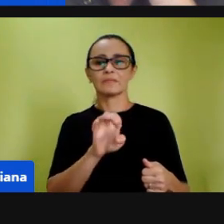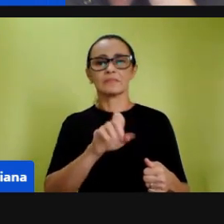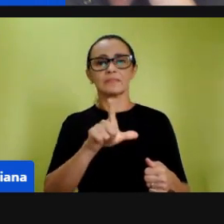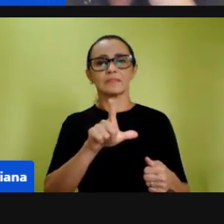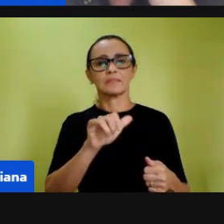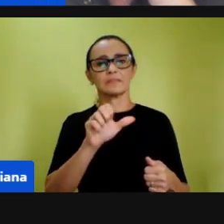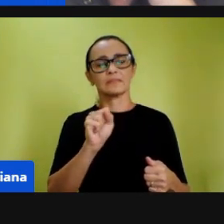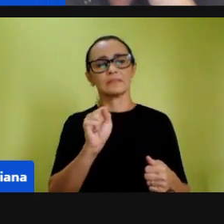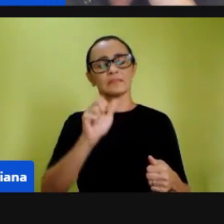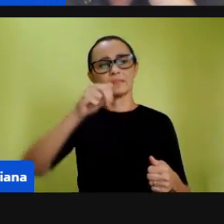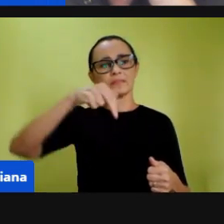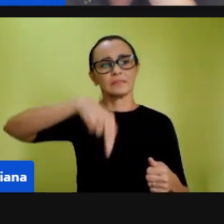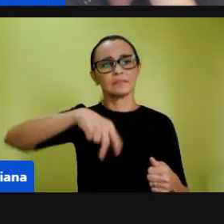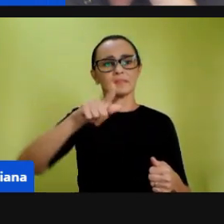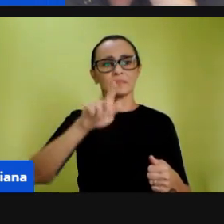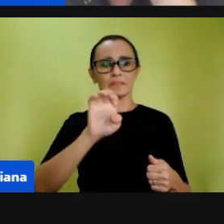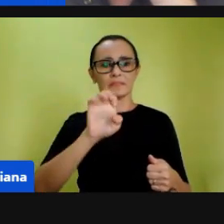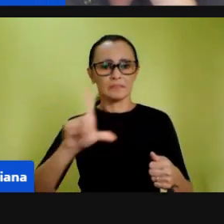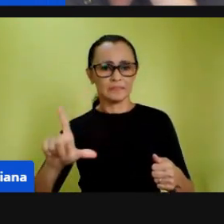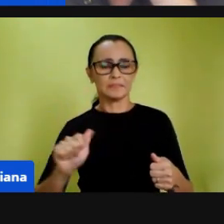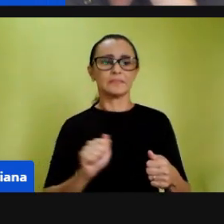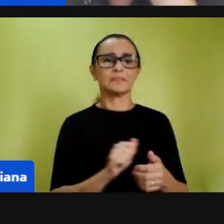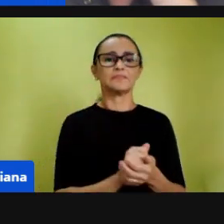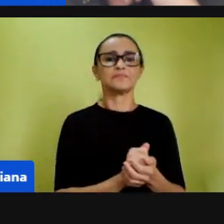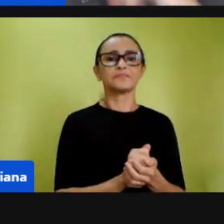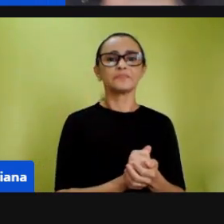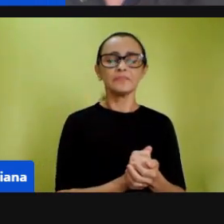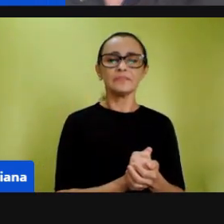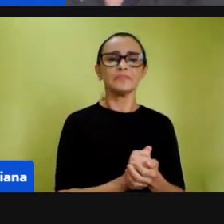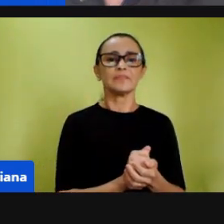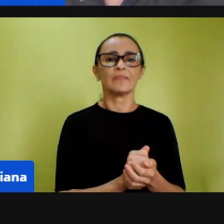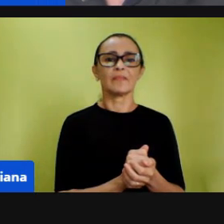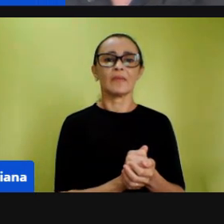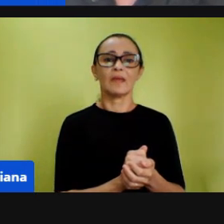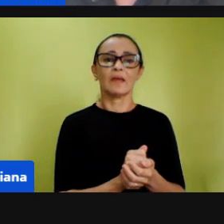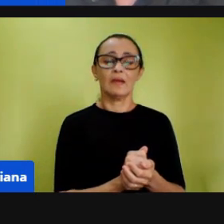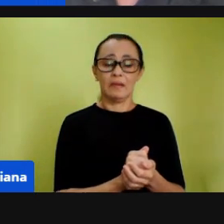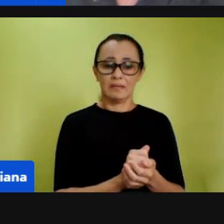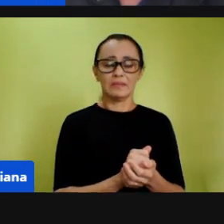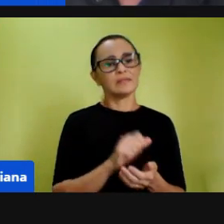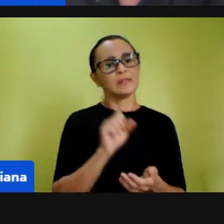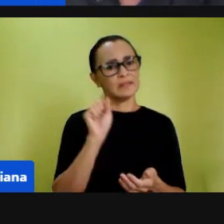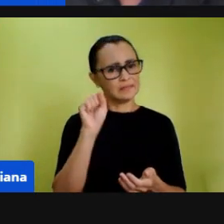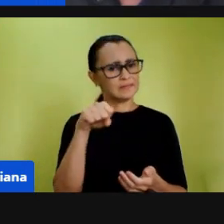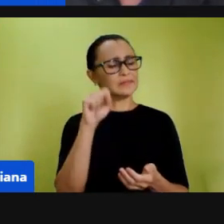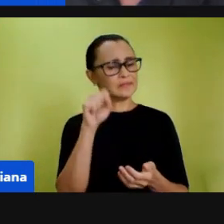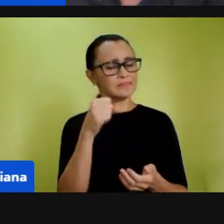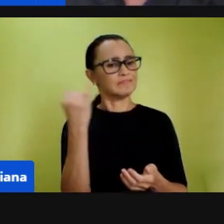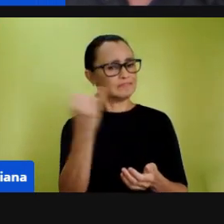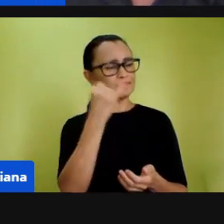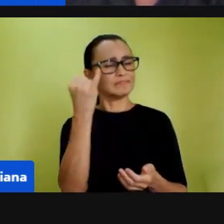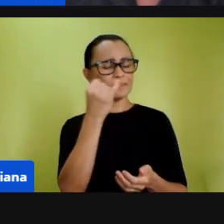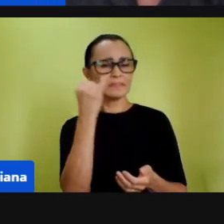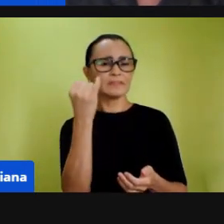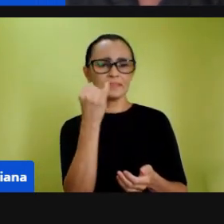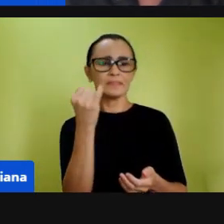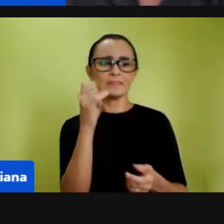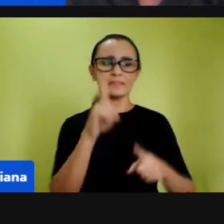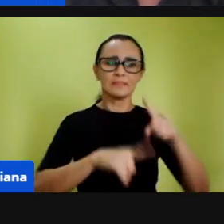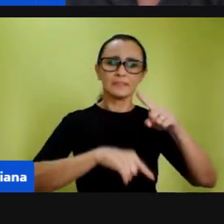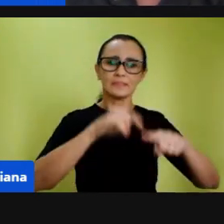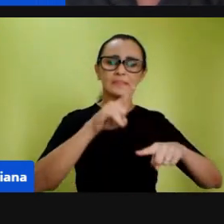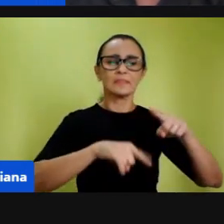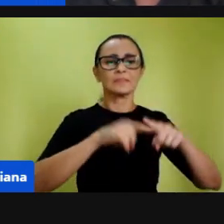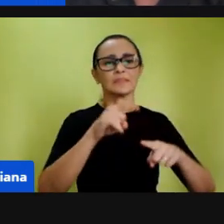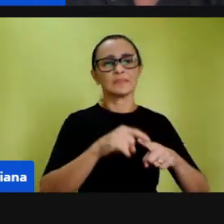Ok. Uma questão bem importante, né, professora Larissa, a questão das ferramentas, né? Falando aí de uma experiência